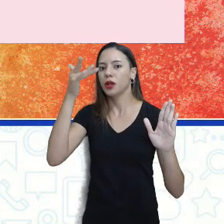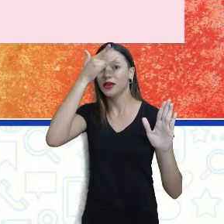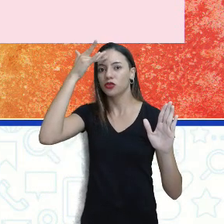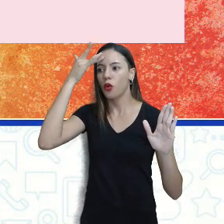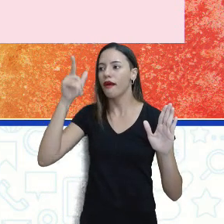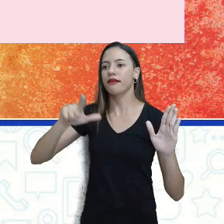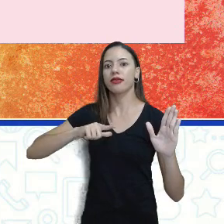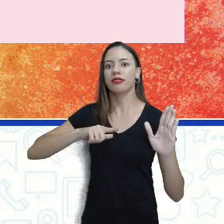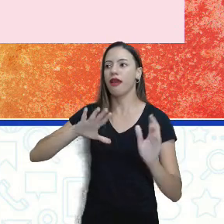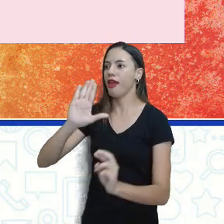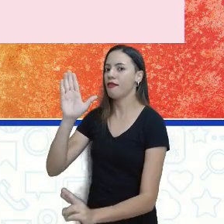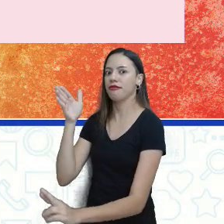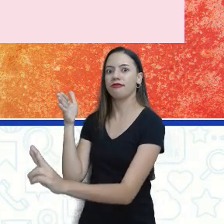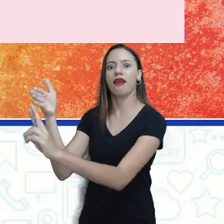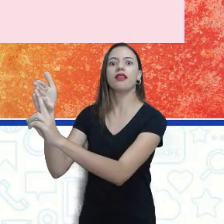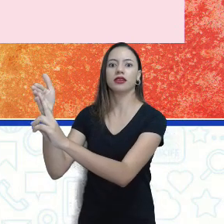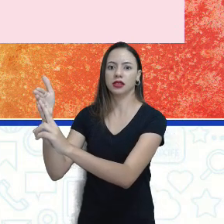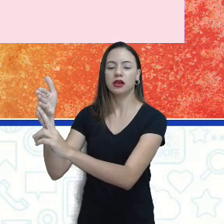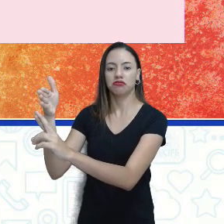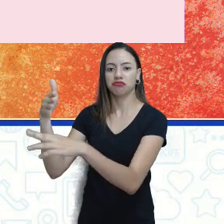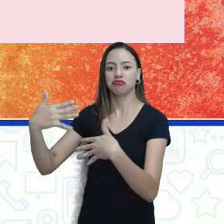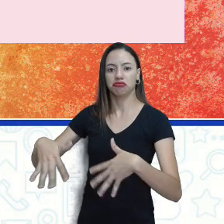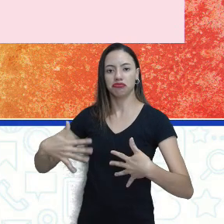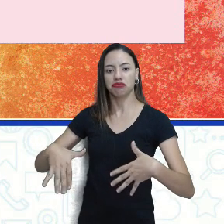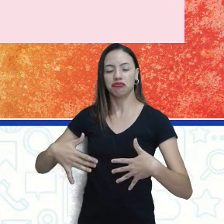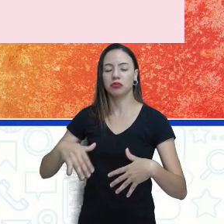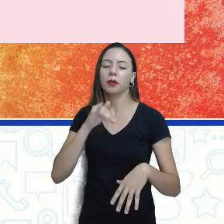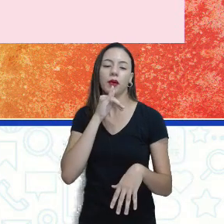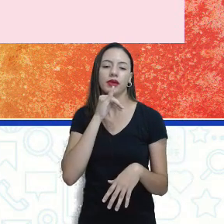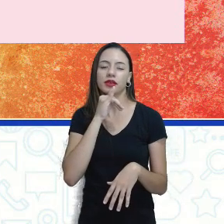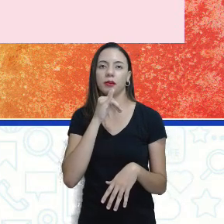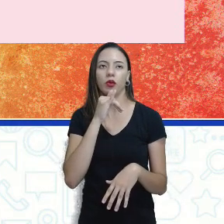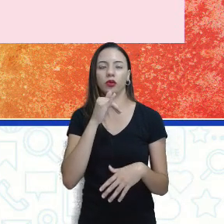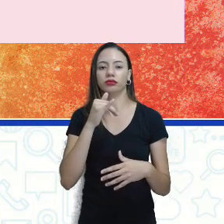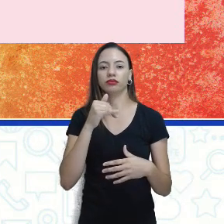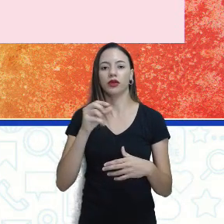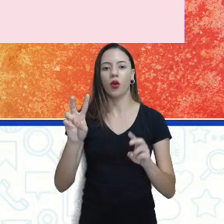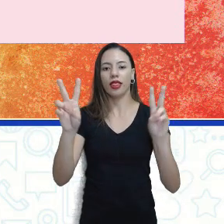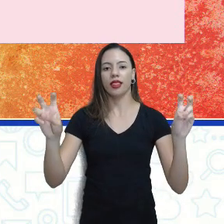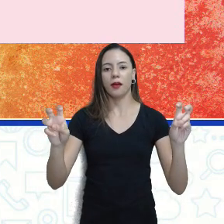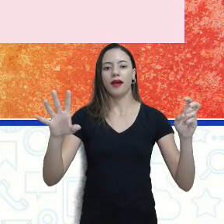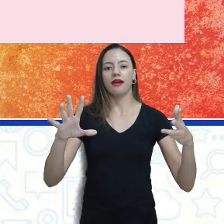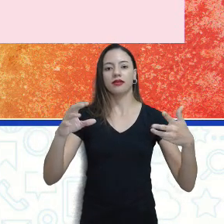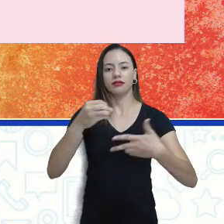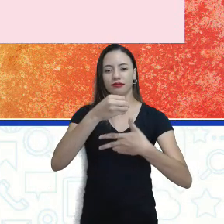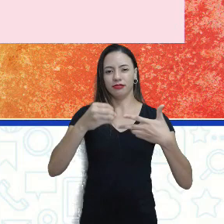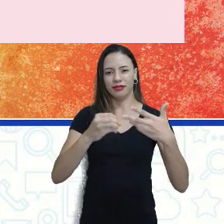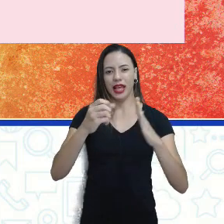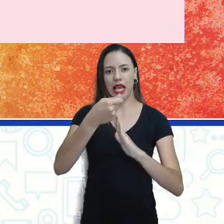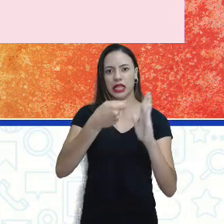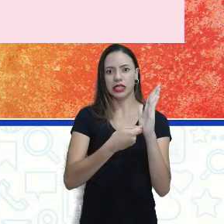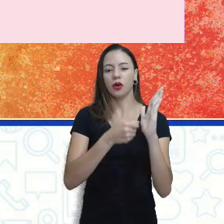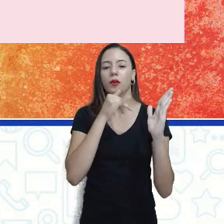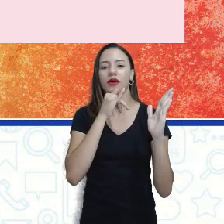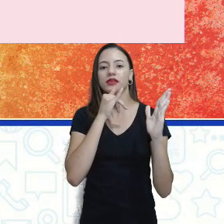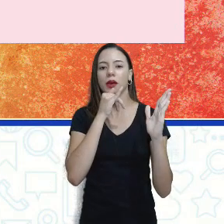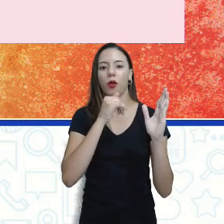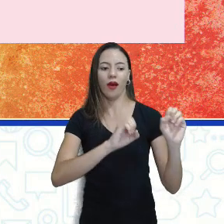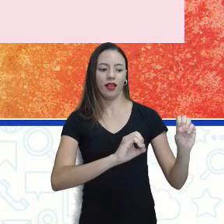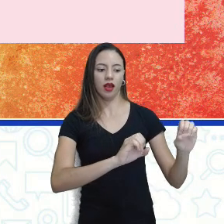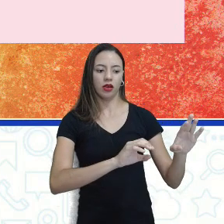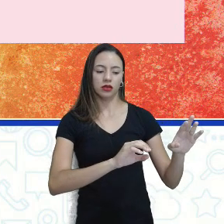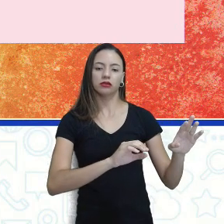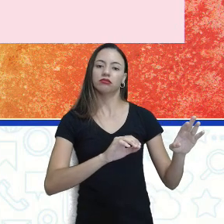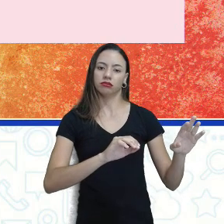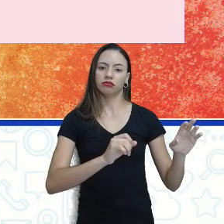autoridade. Isso. Por exemplo, se o assunto da redação é educação, é comum que os candidatos apresentem